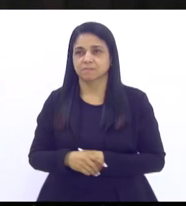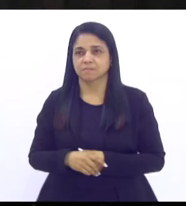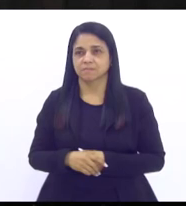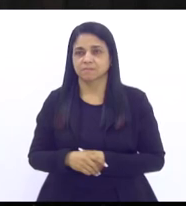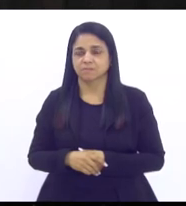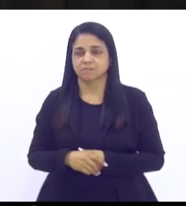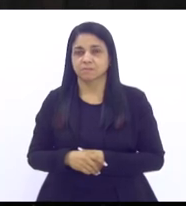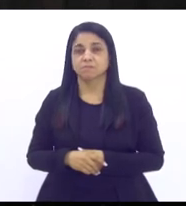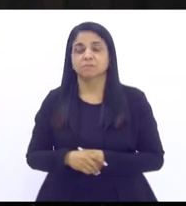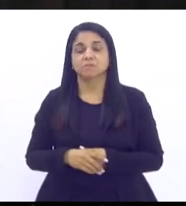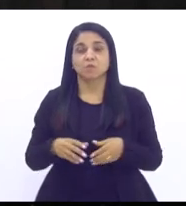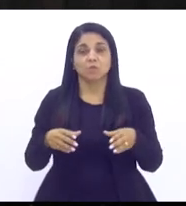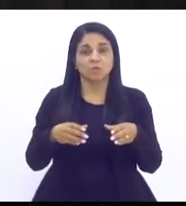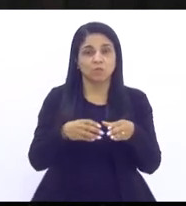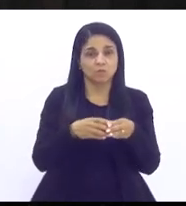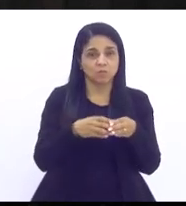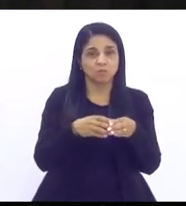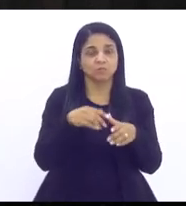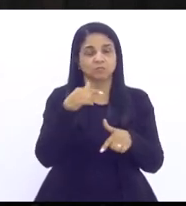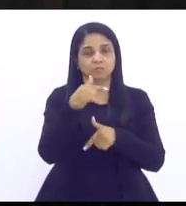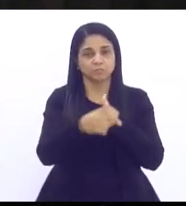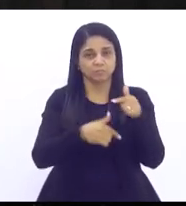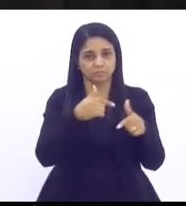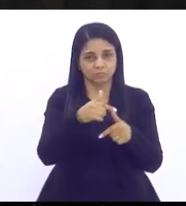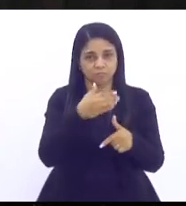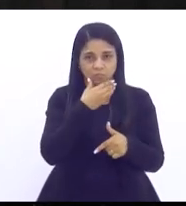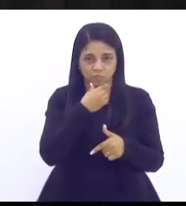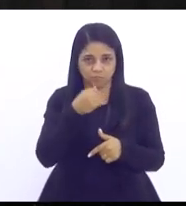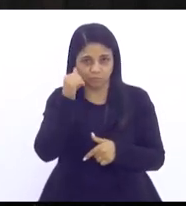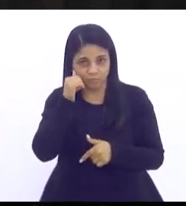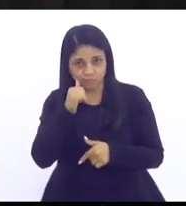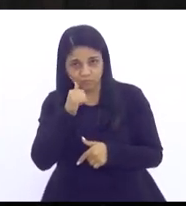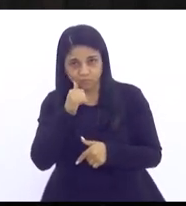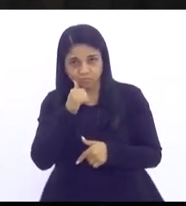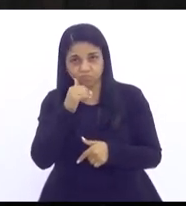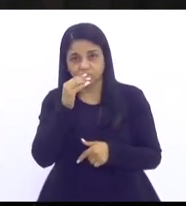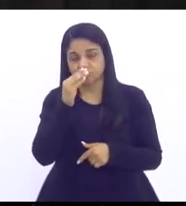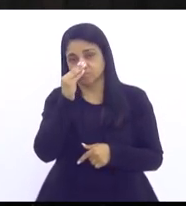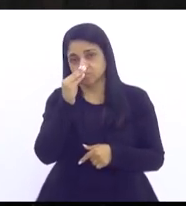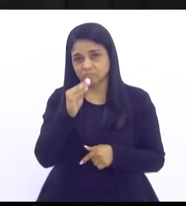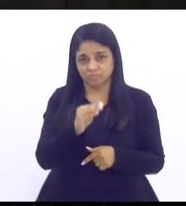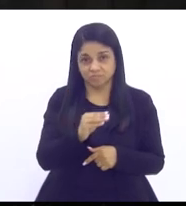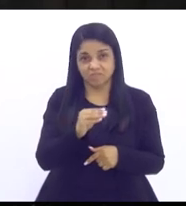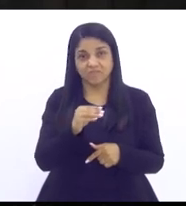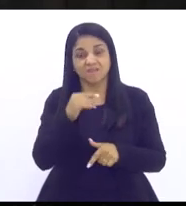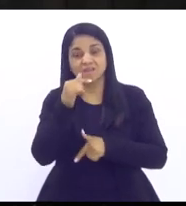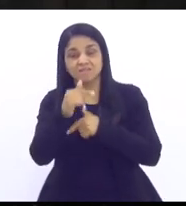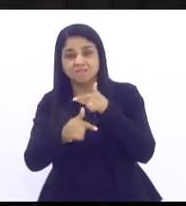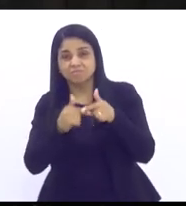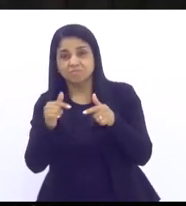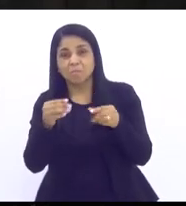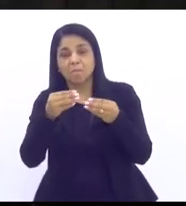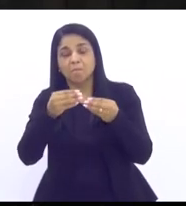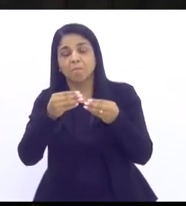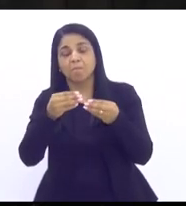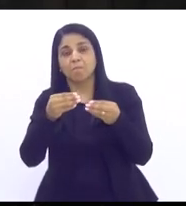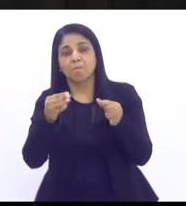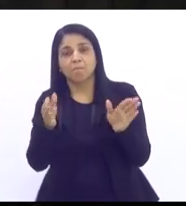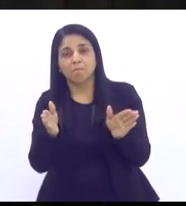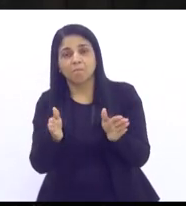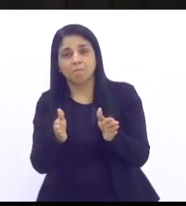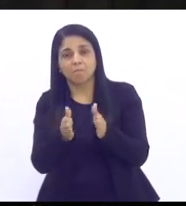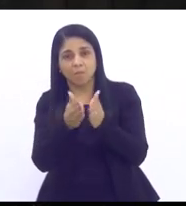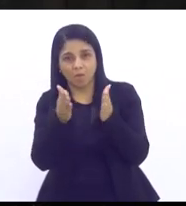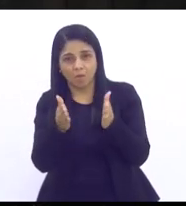As faixas de trabalhadoras e trabalhadores que se vêm desassistidos incluem, inclusive, os trabalhos mais precarizados, onde,